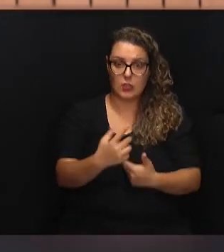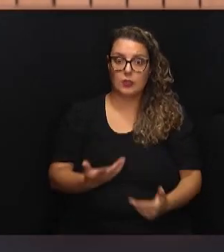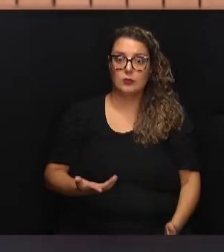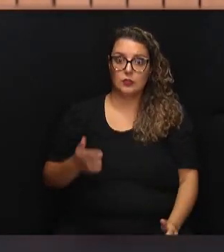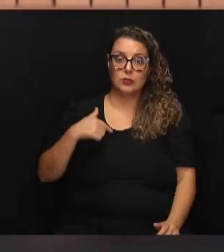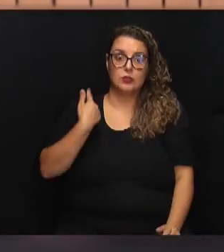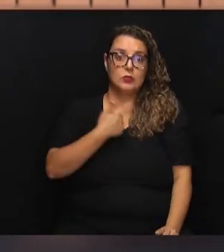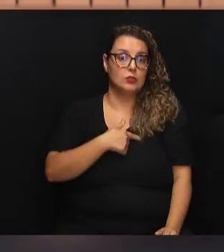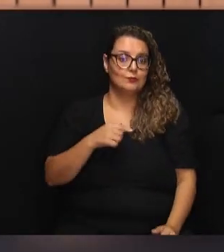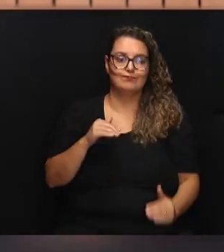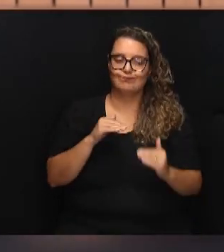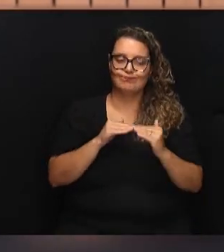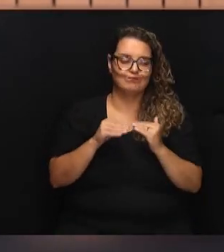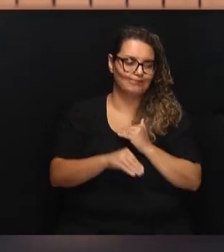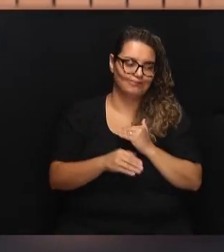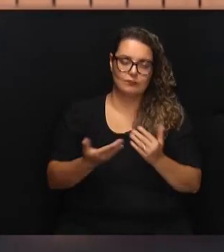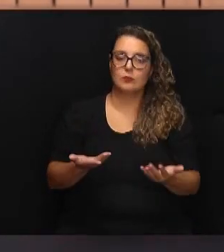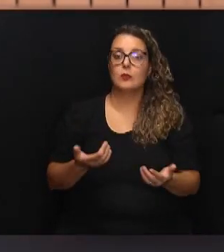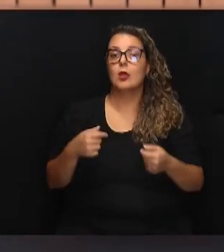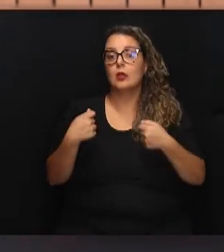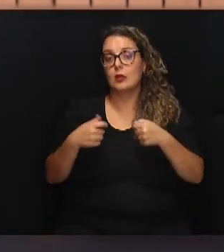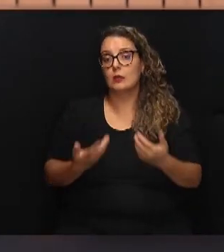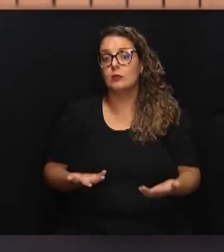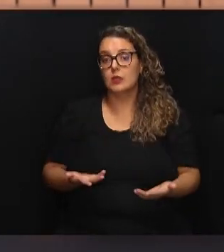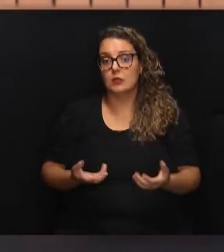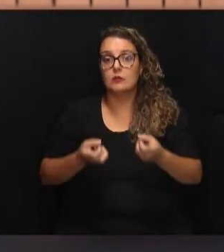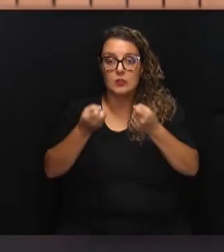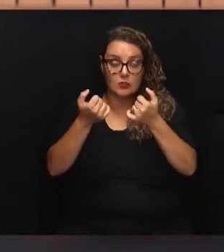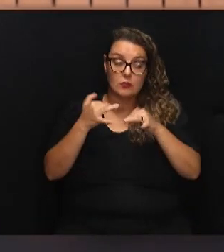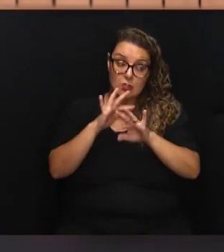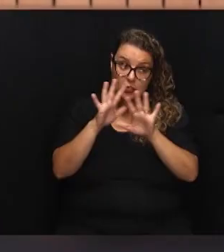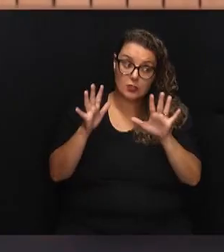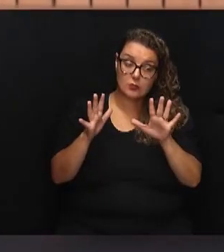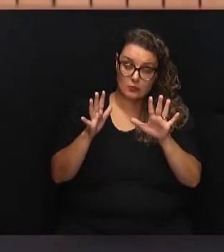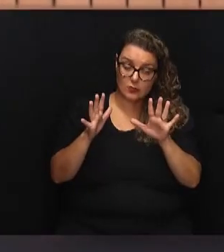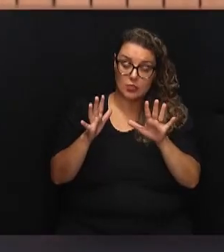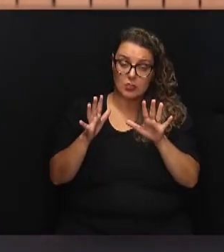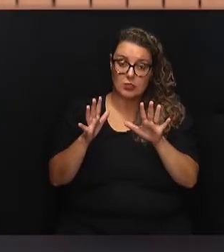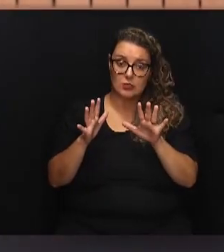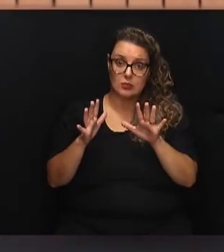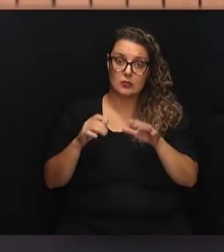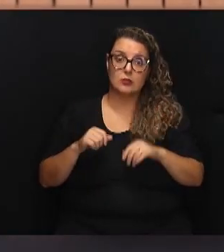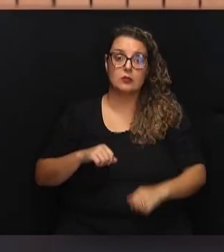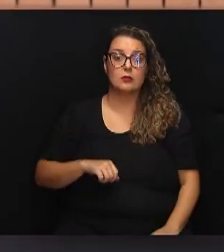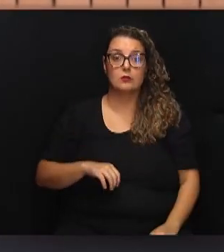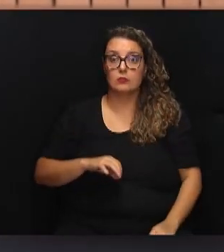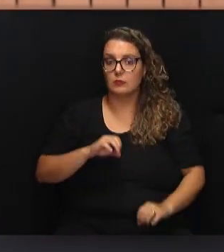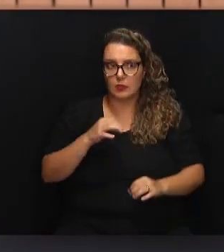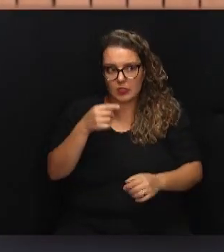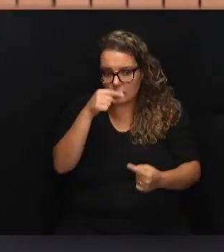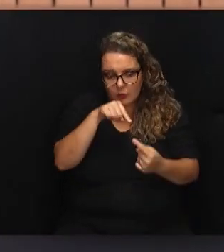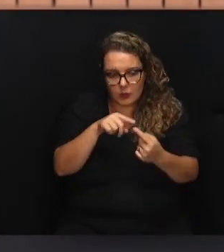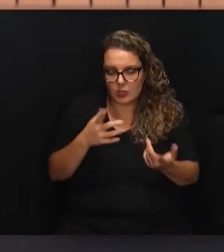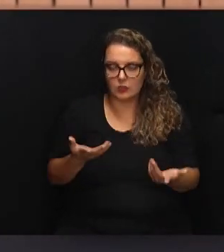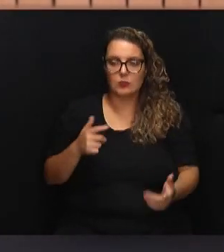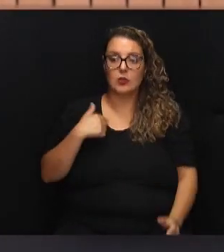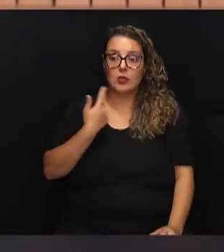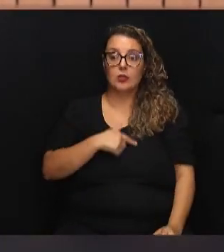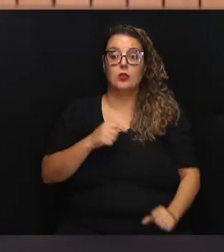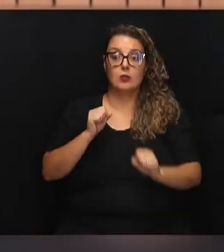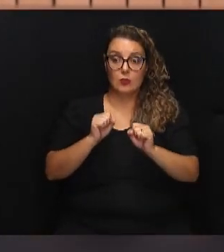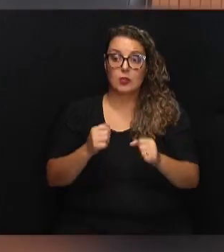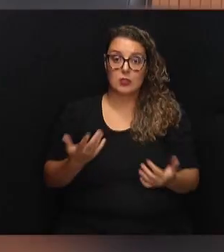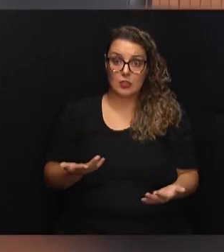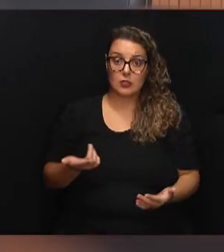gente não concordava que precisava ser esclarecidos e mais transparente para que, de fato, a gente pudesse